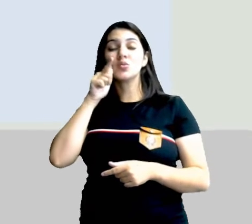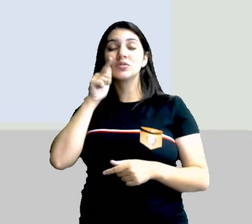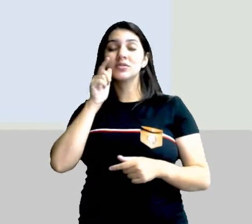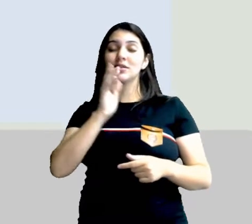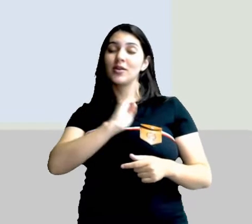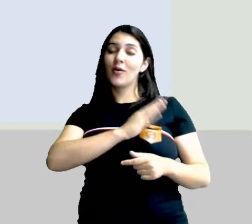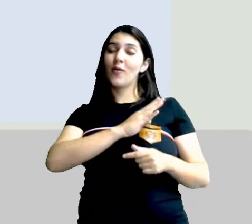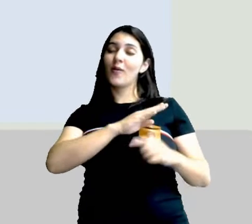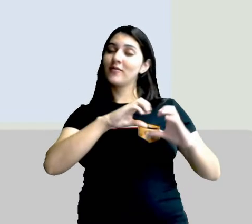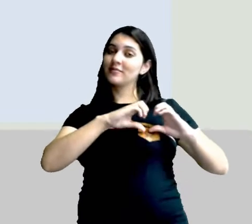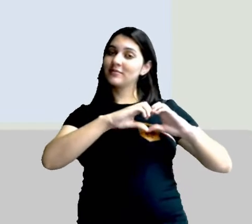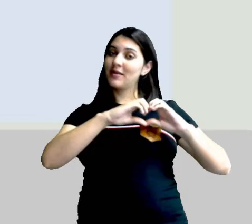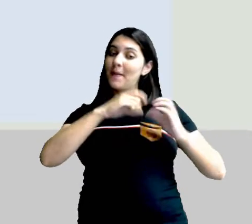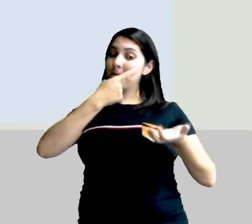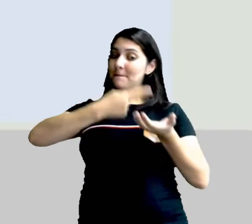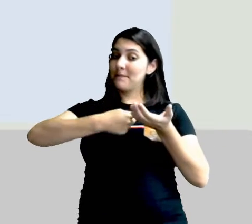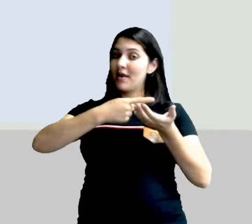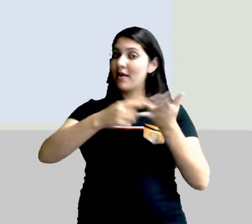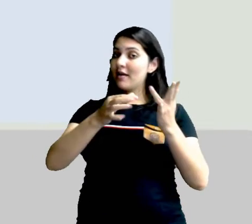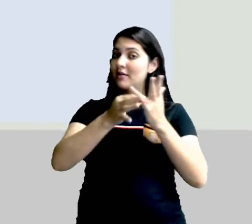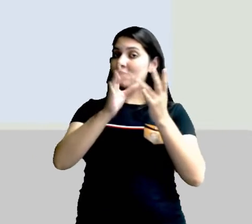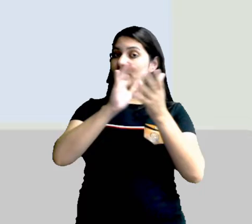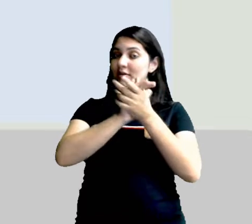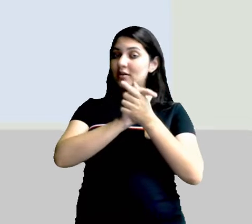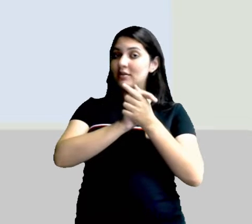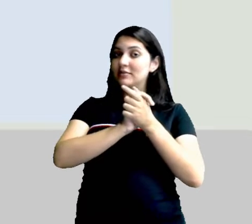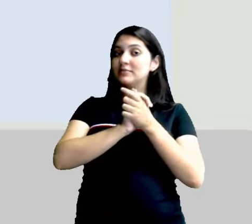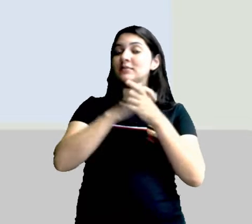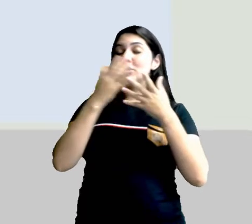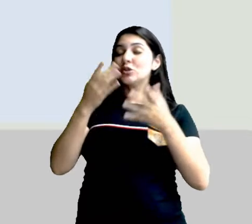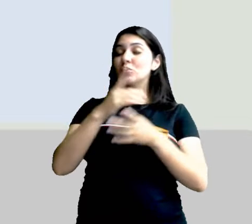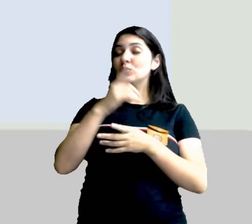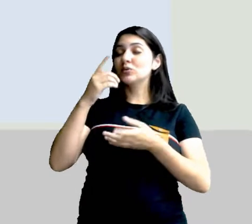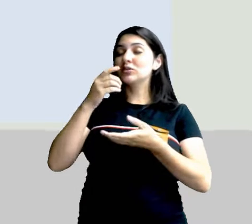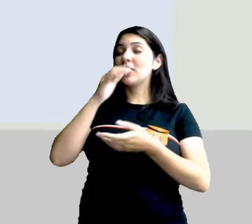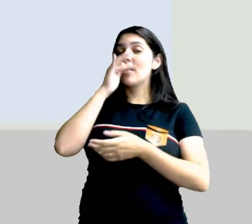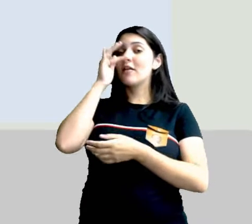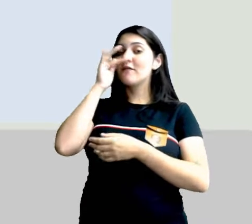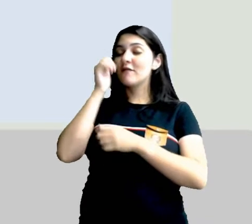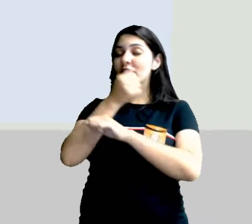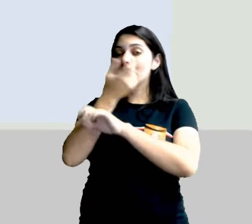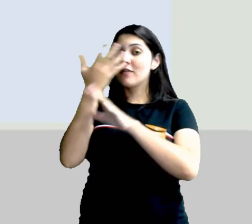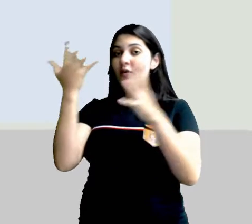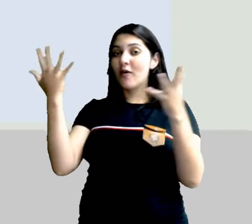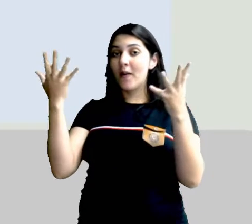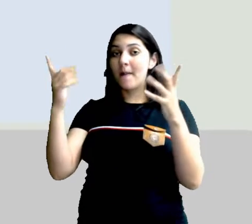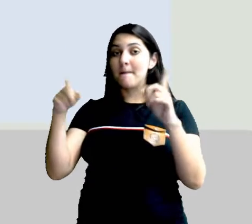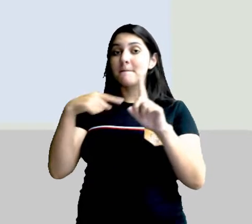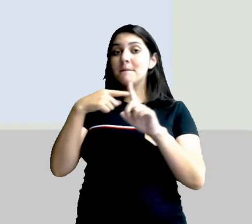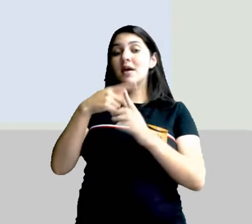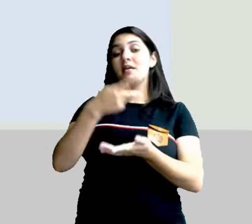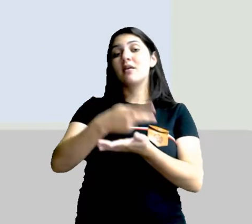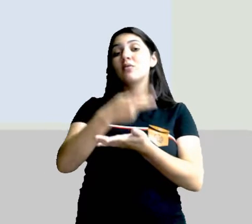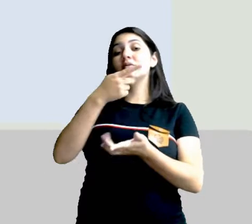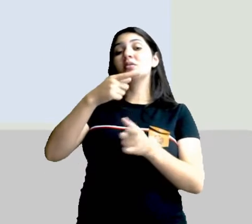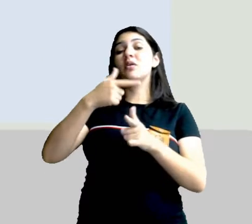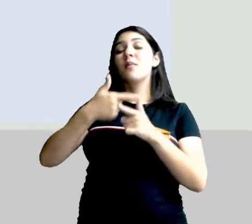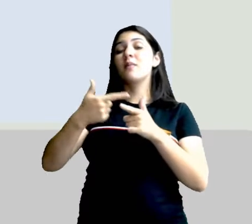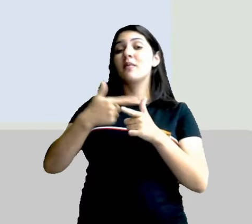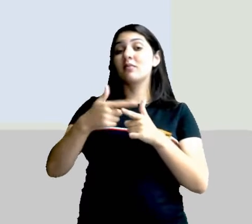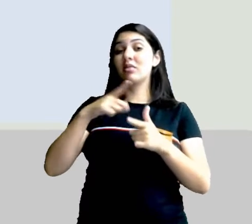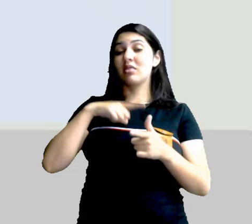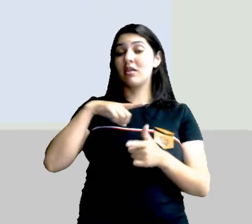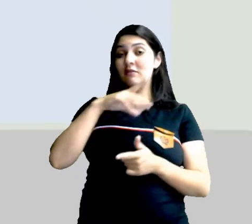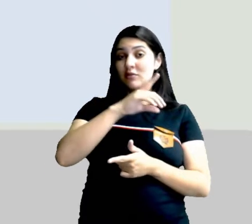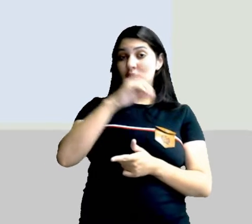coração. Marcaram casamento para a primavera. Mas aconteceu uma tragédia.